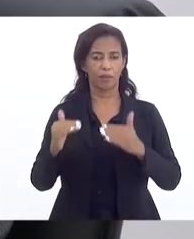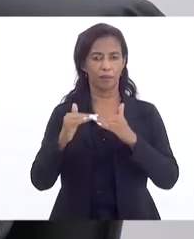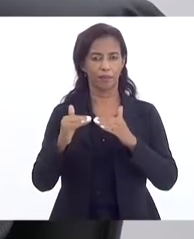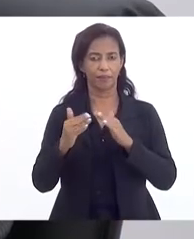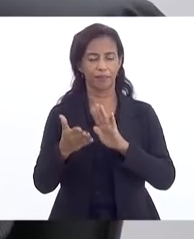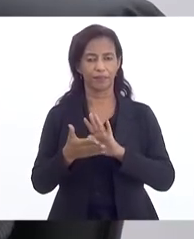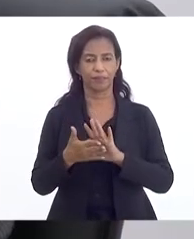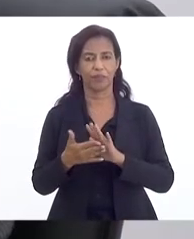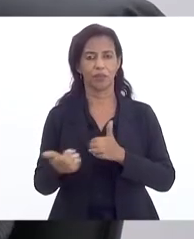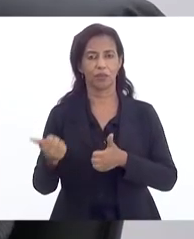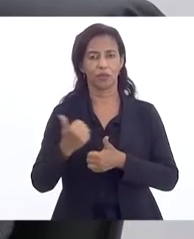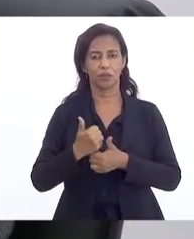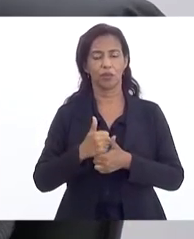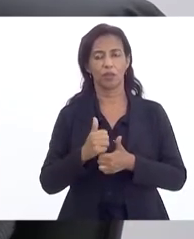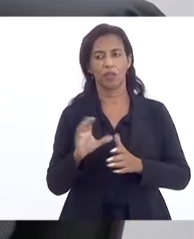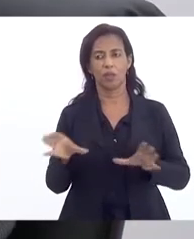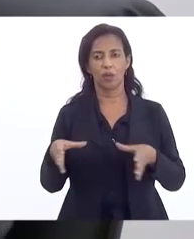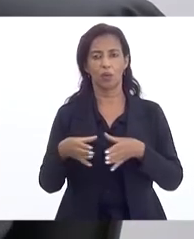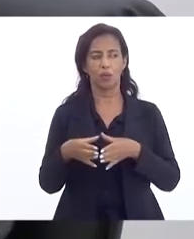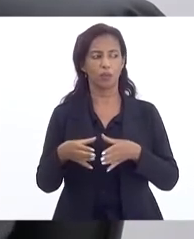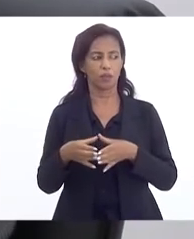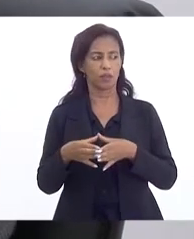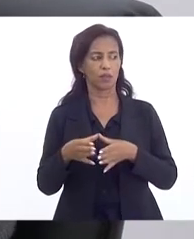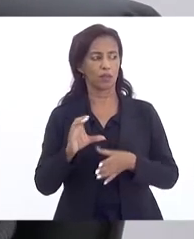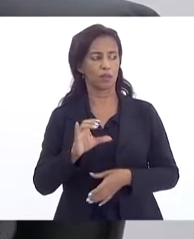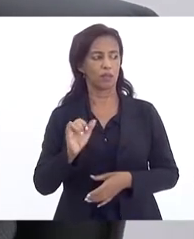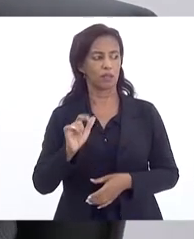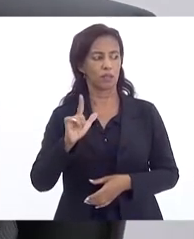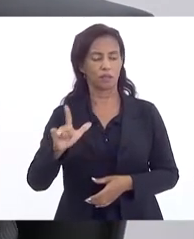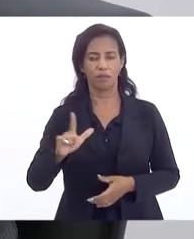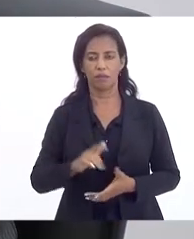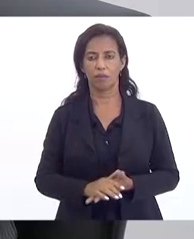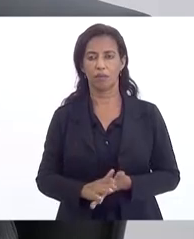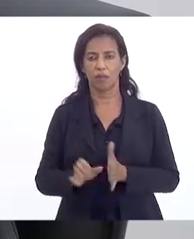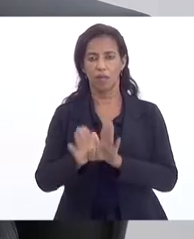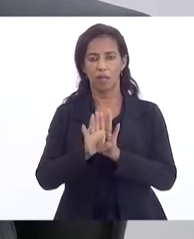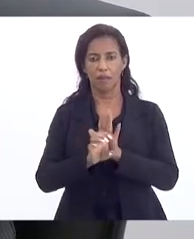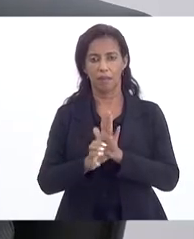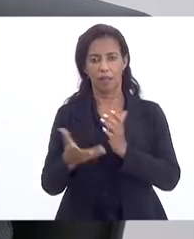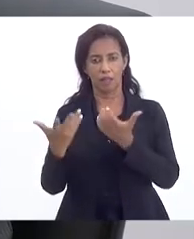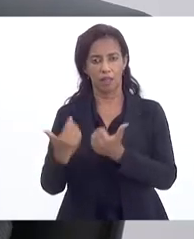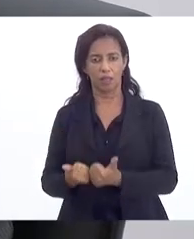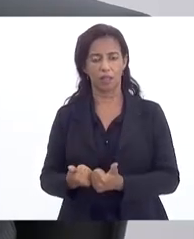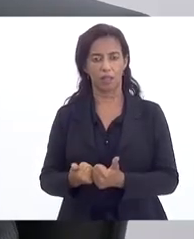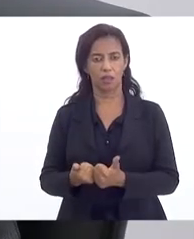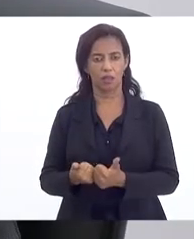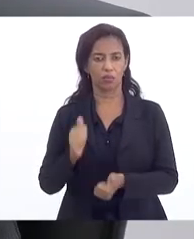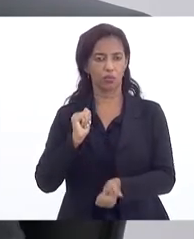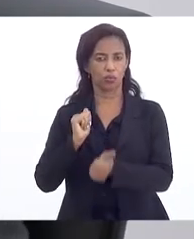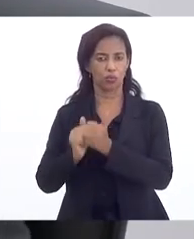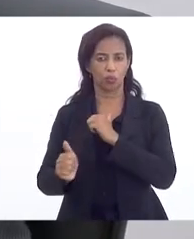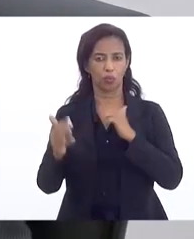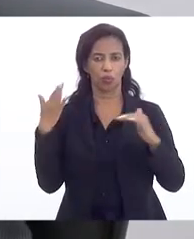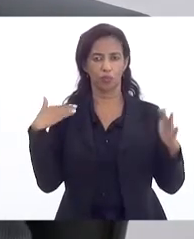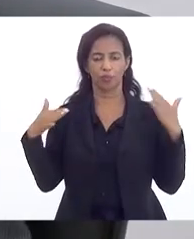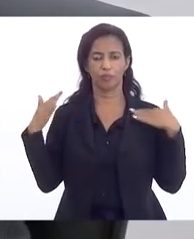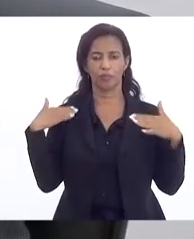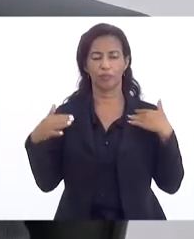favorável ao substitutivo da Comissão de Defesa Civil, incorporando a emenda da Comissão de Esporte e Lazer. É